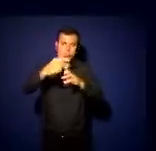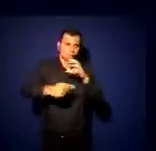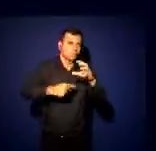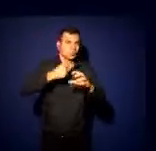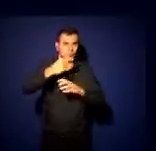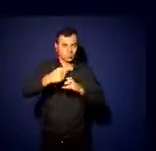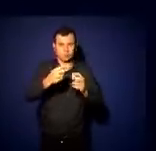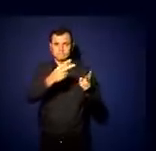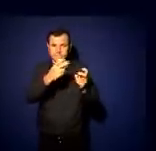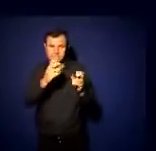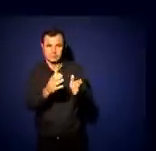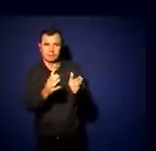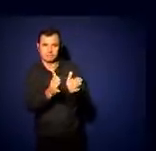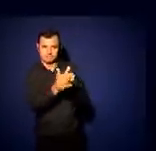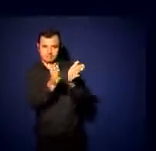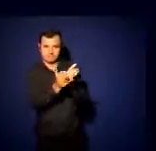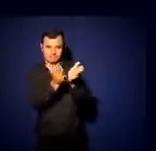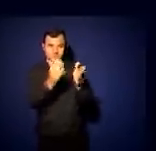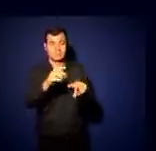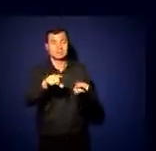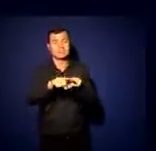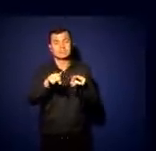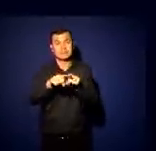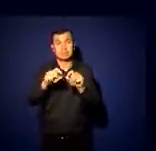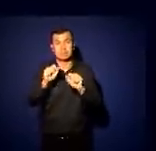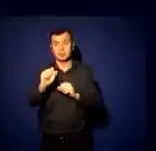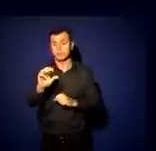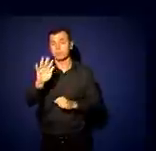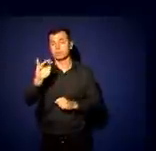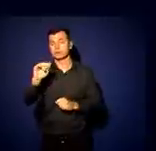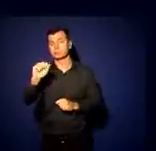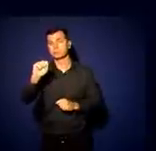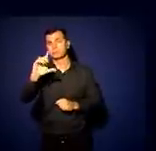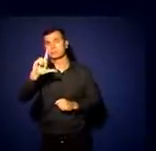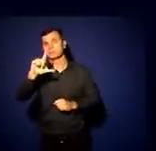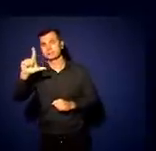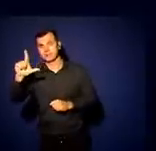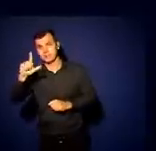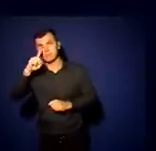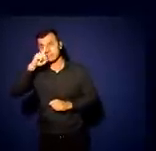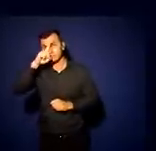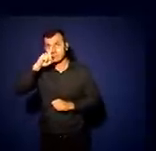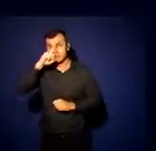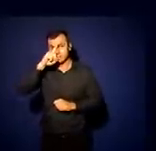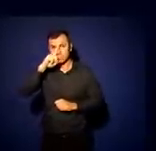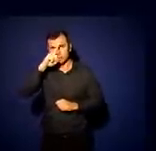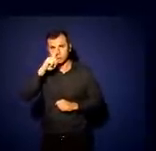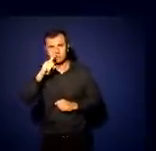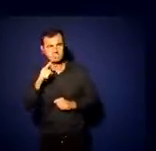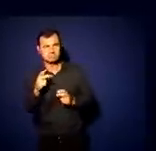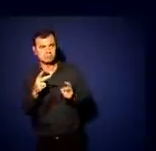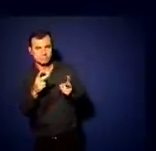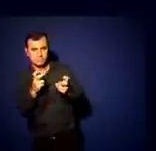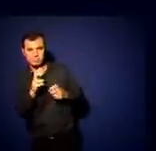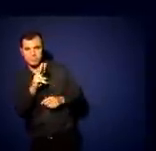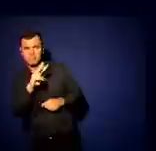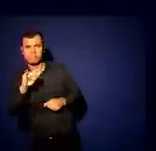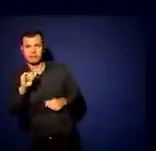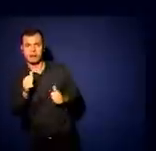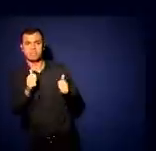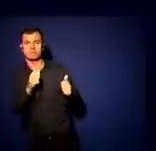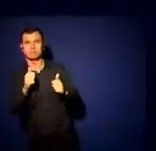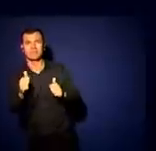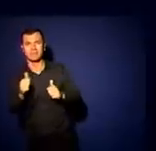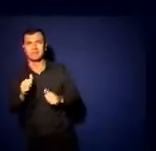dois o risco fiscal né o estrangeiro tá olhando a foto fiscal que é uma foto boa porém os brasileiros os brasileiros